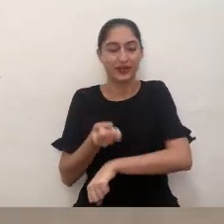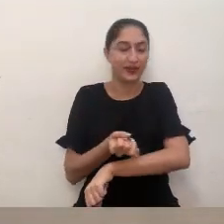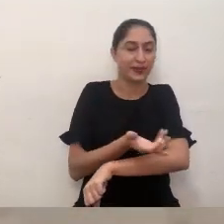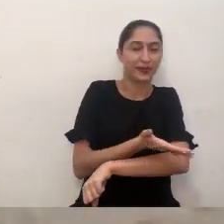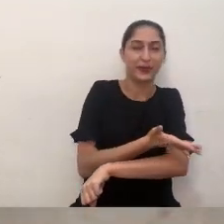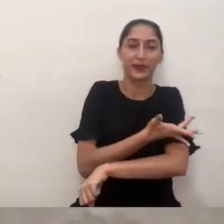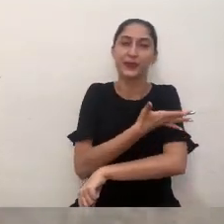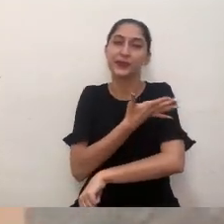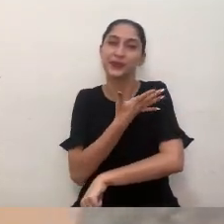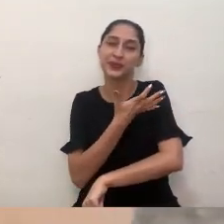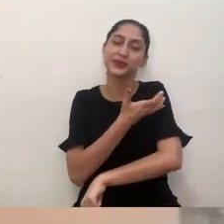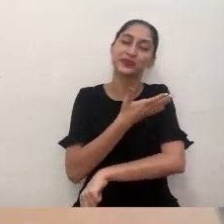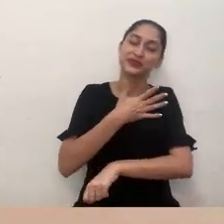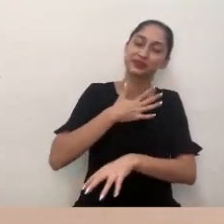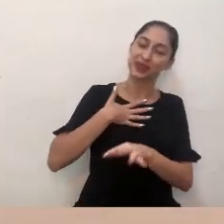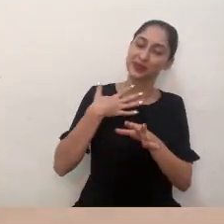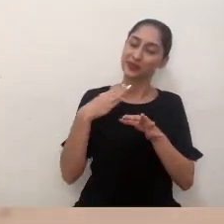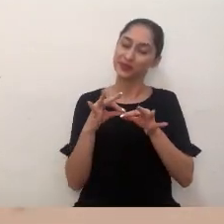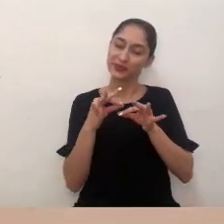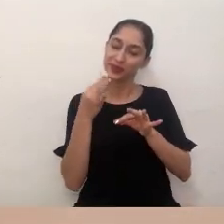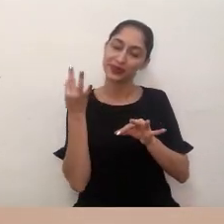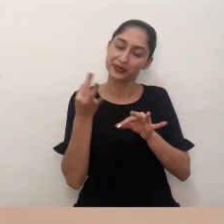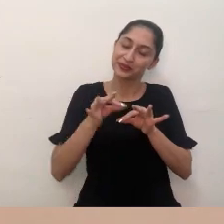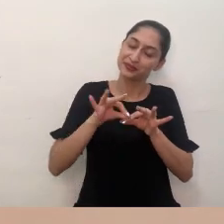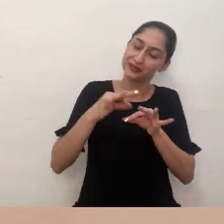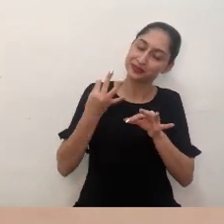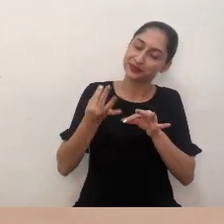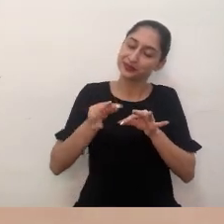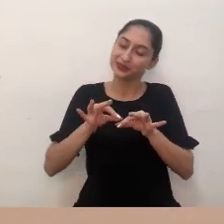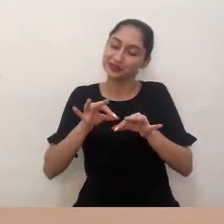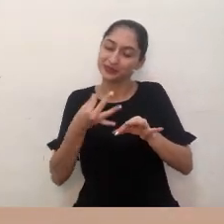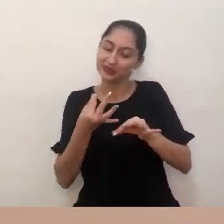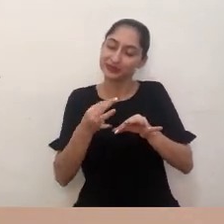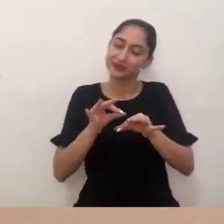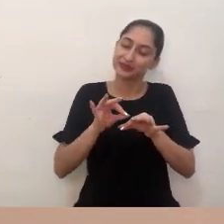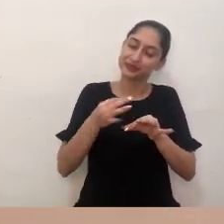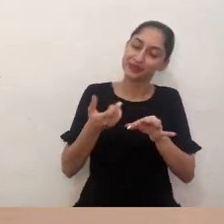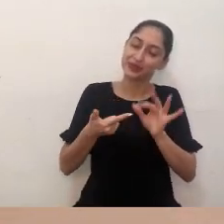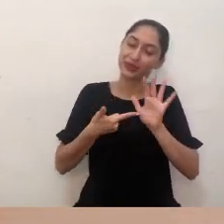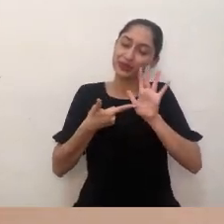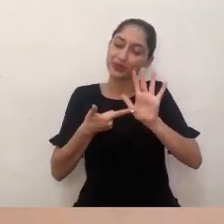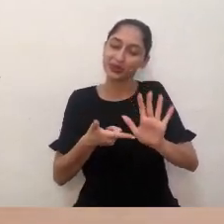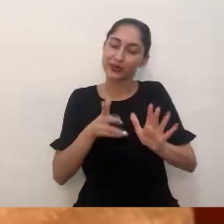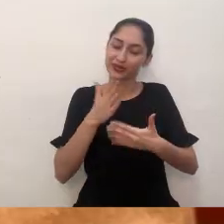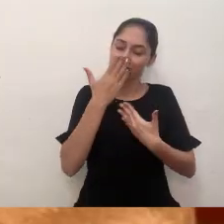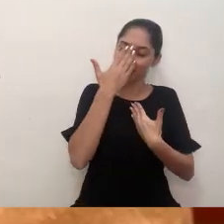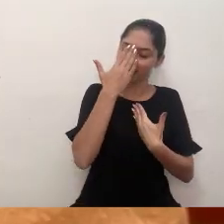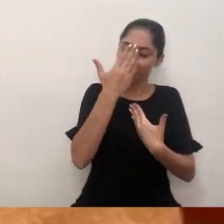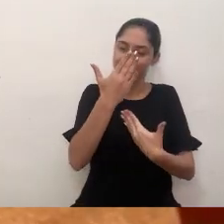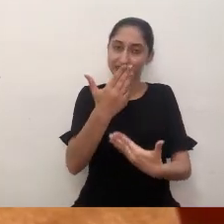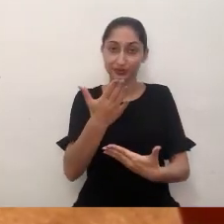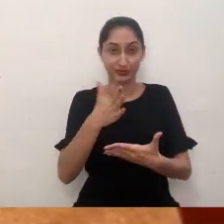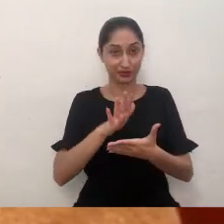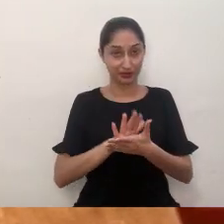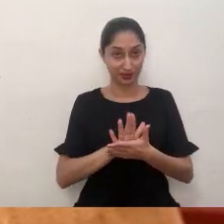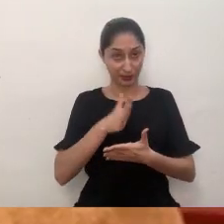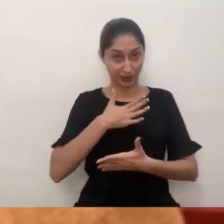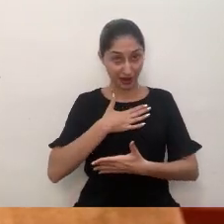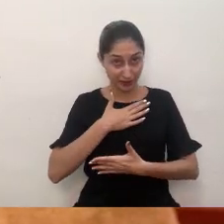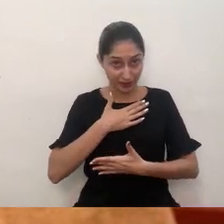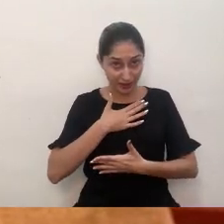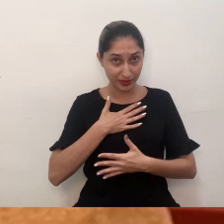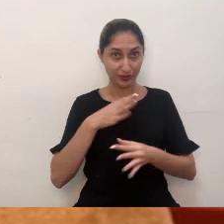emoção. Nos meus bordados eu expresso a gratidão. E o bordado para mim é